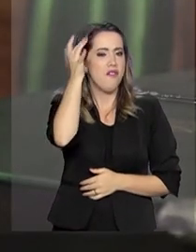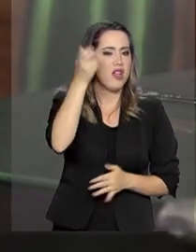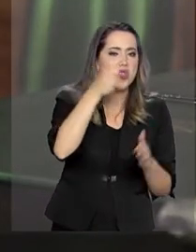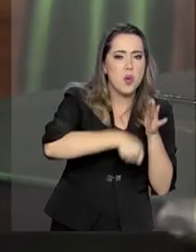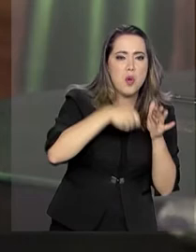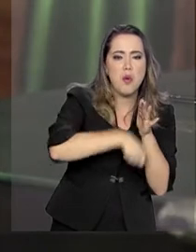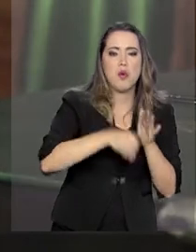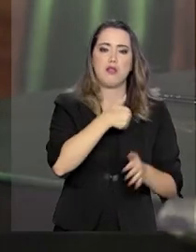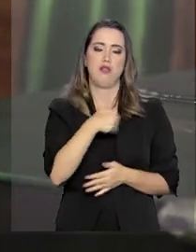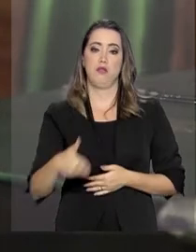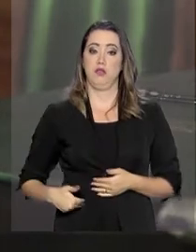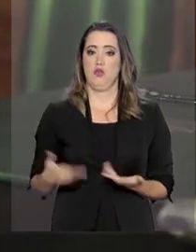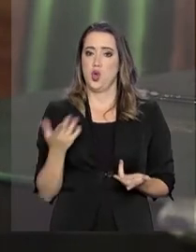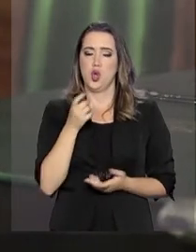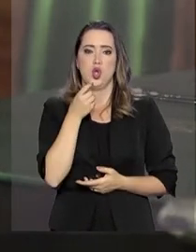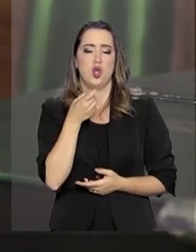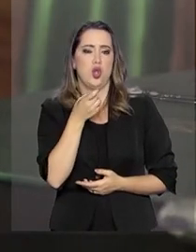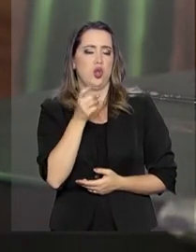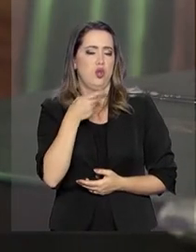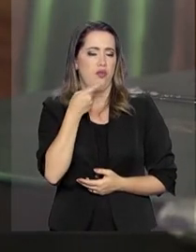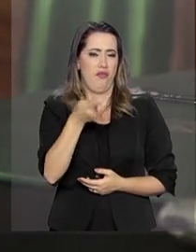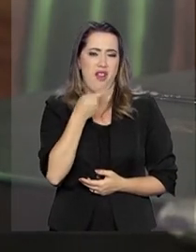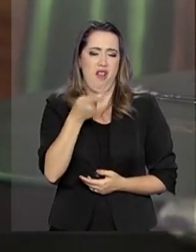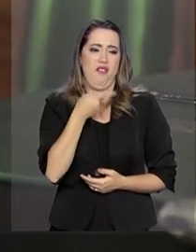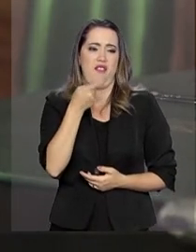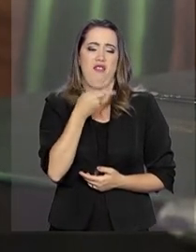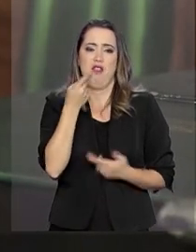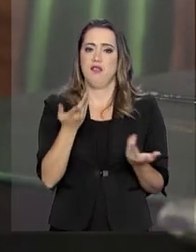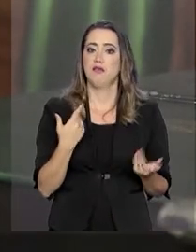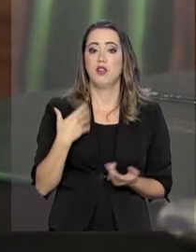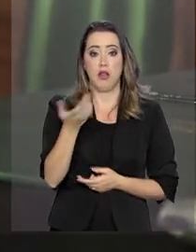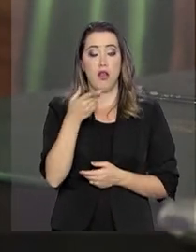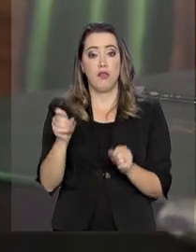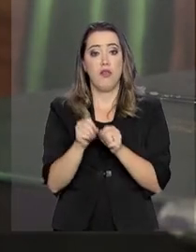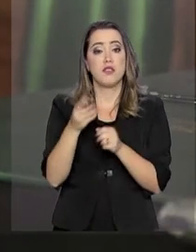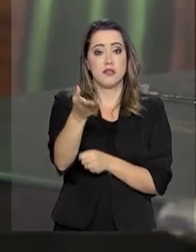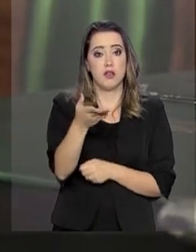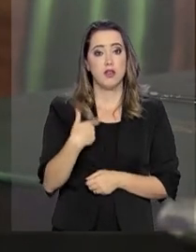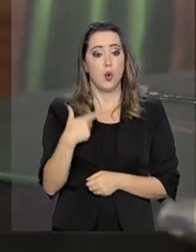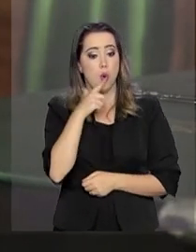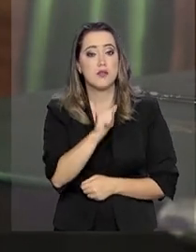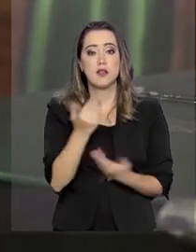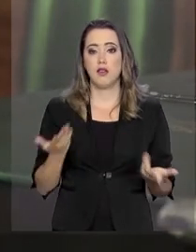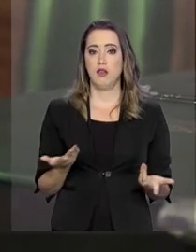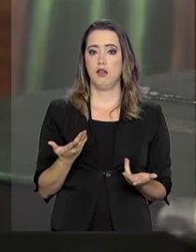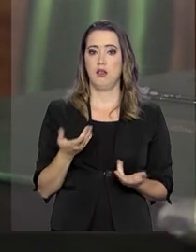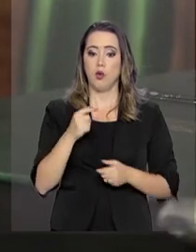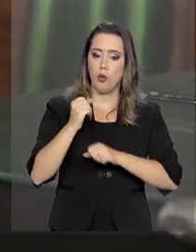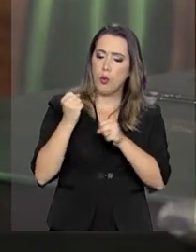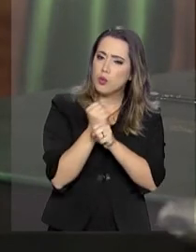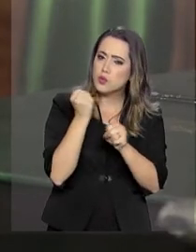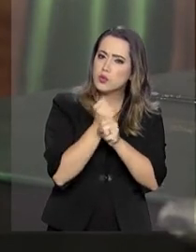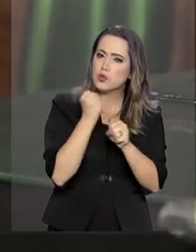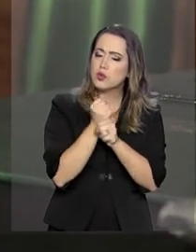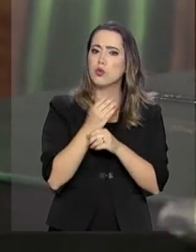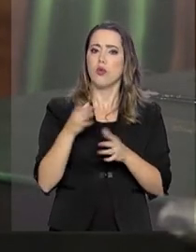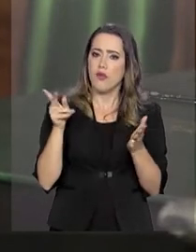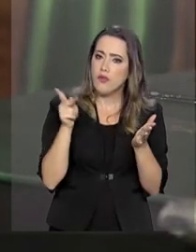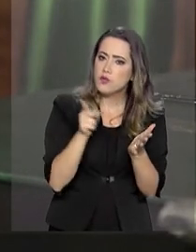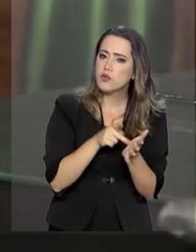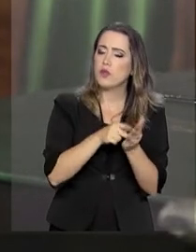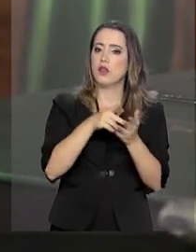é fácil só criticar quero ver fazer quero ver conquistar quero ver construir e realizar